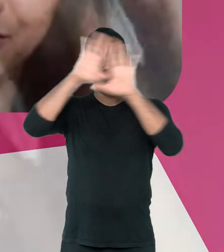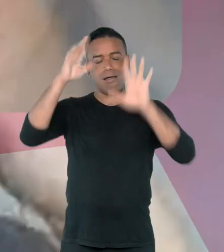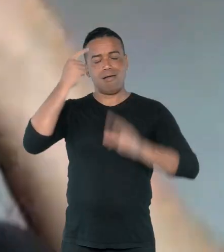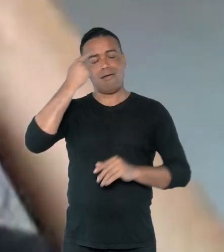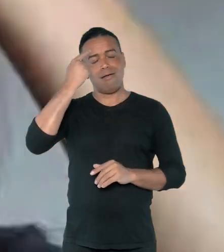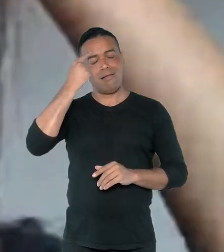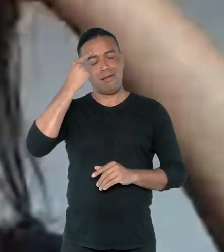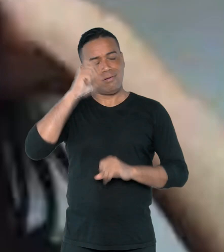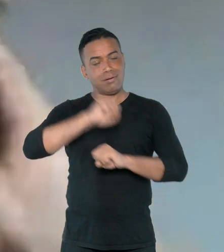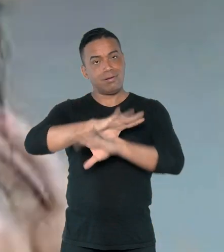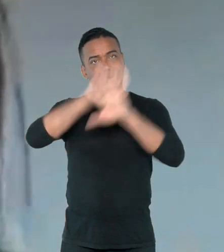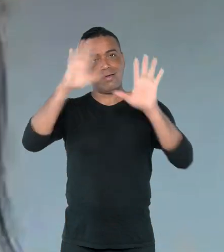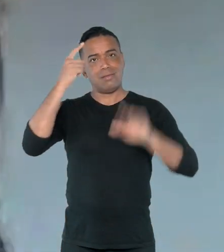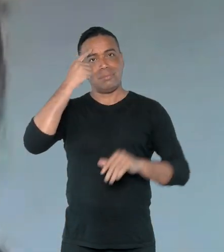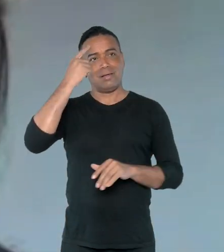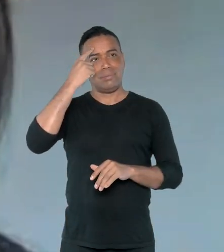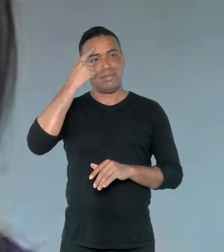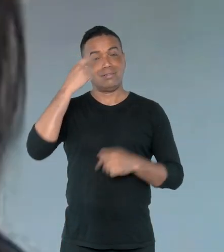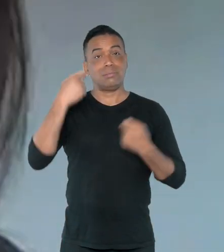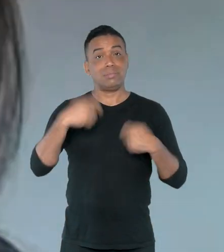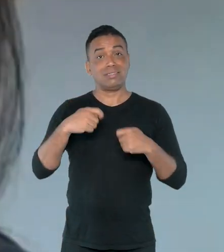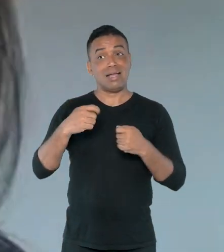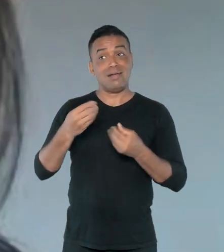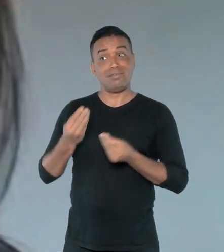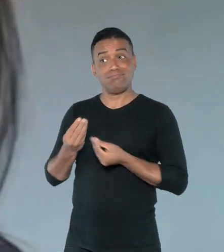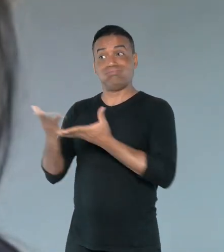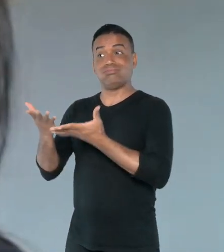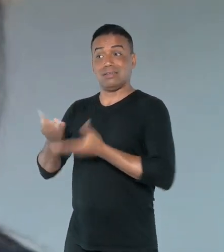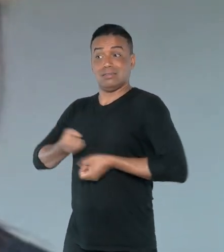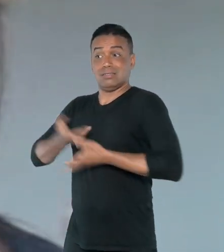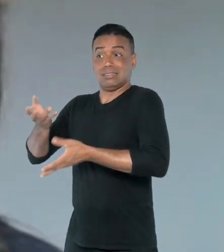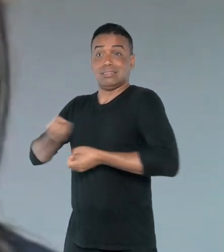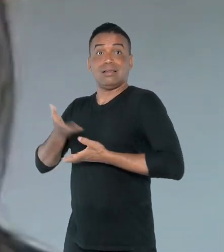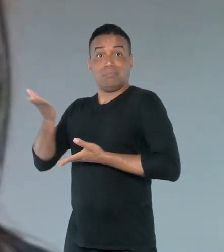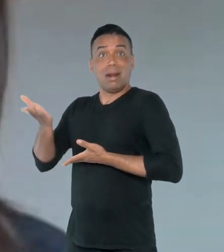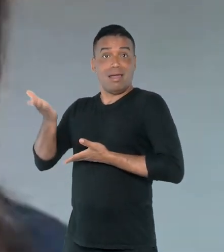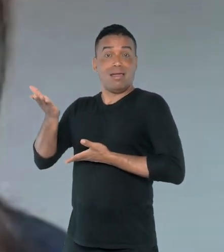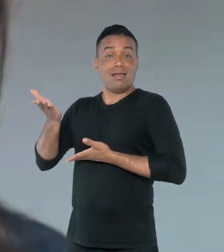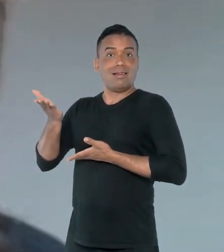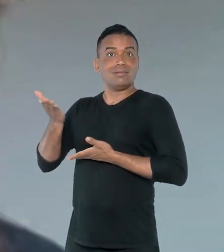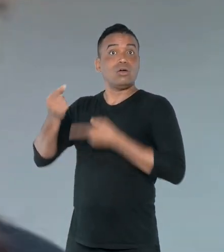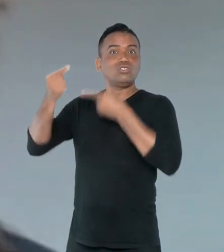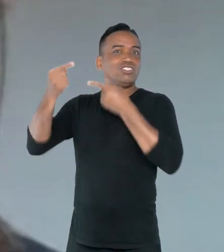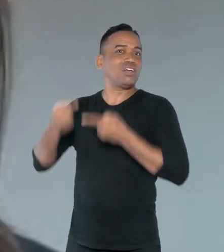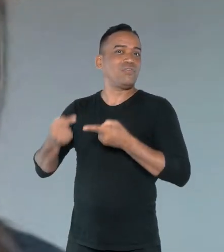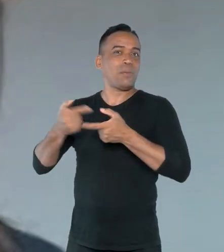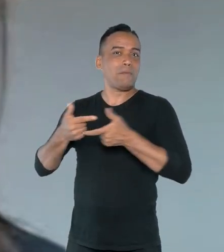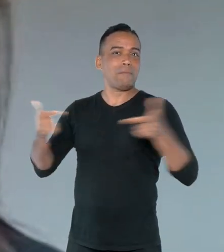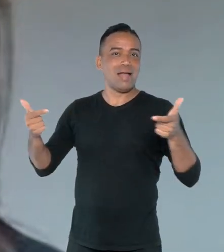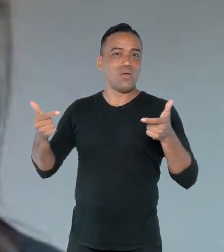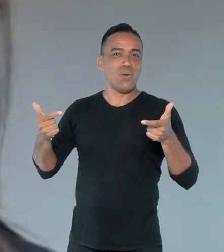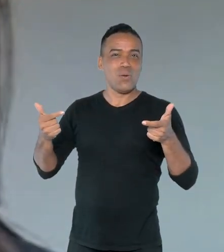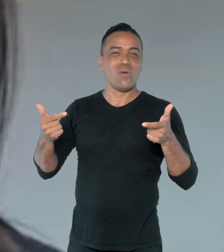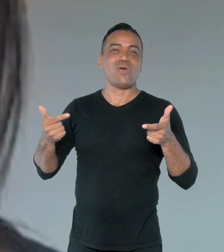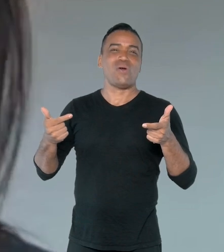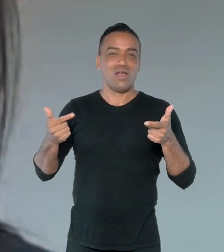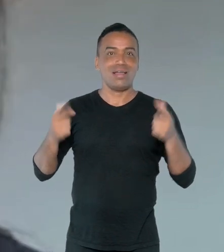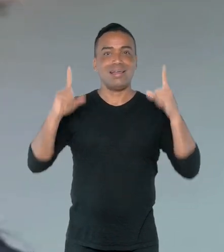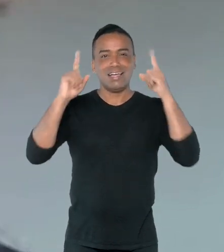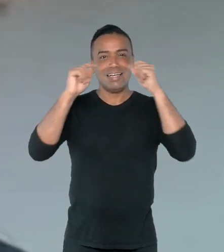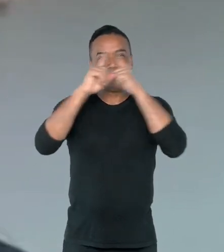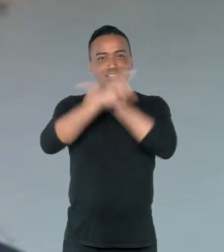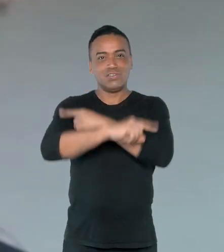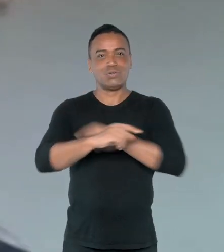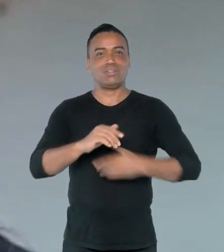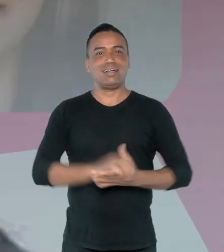minha mente, precisava passar isso para ela. E esse é o grande desafio, né? Essa é a grande dificuldade.